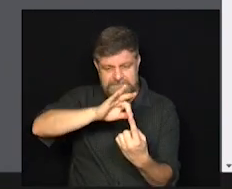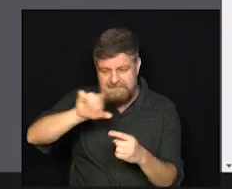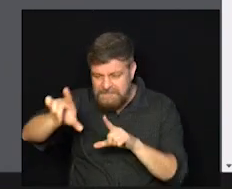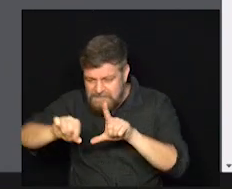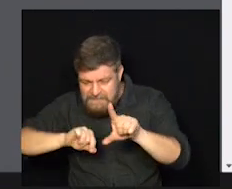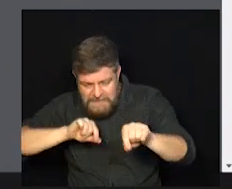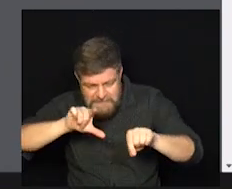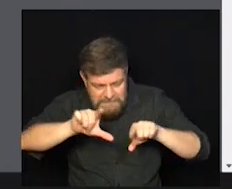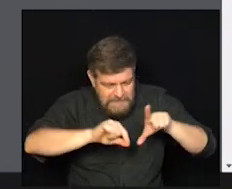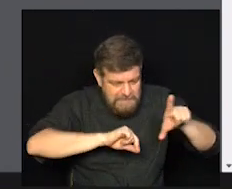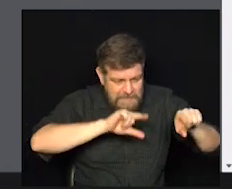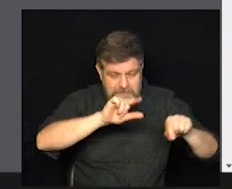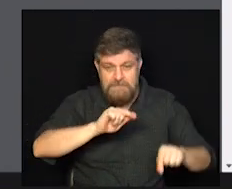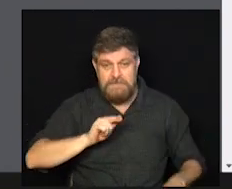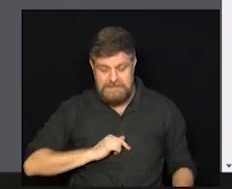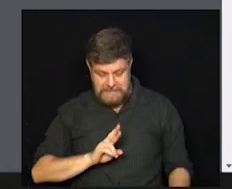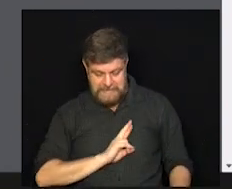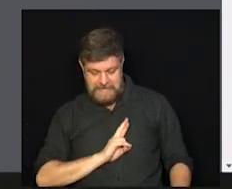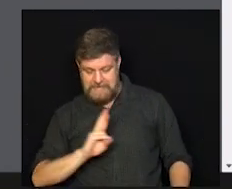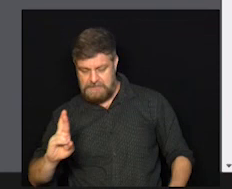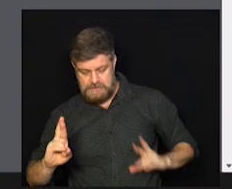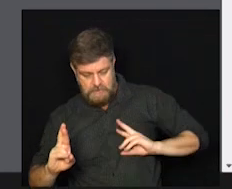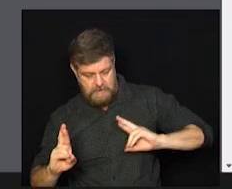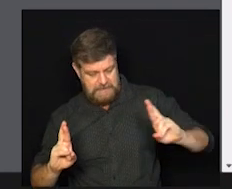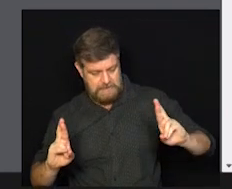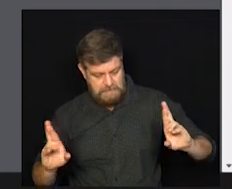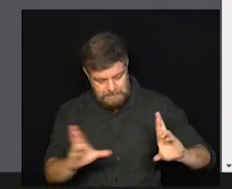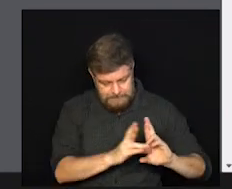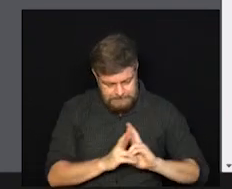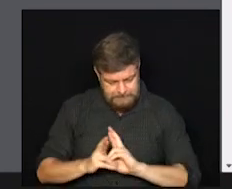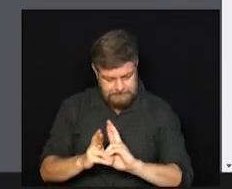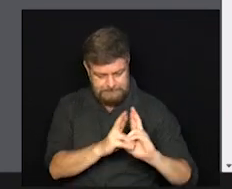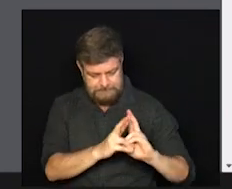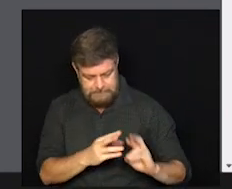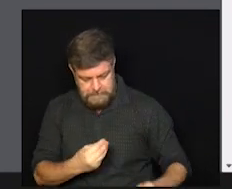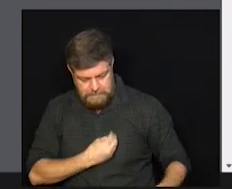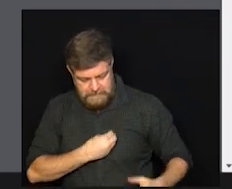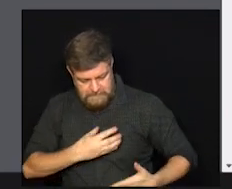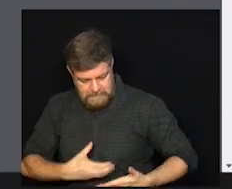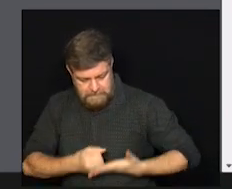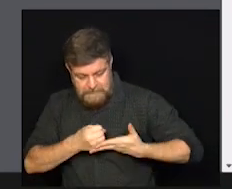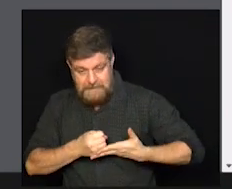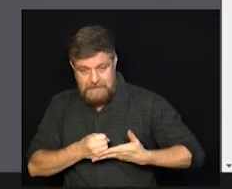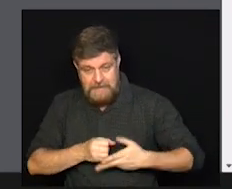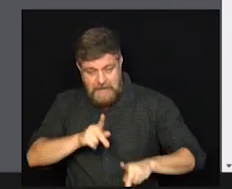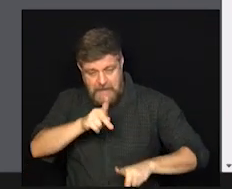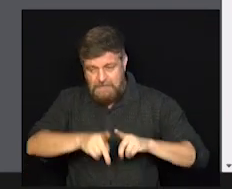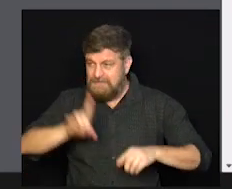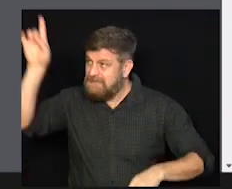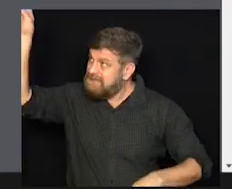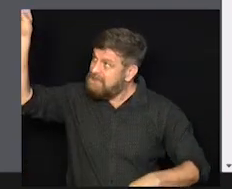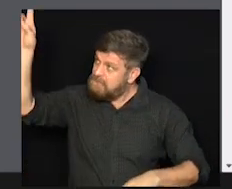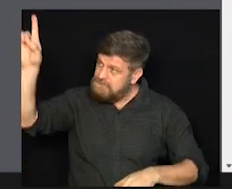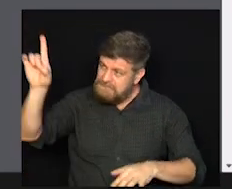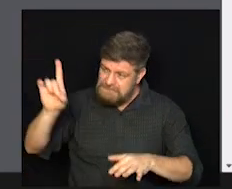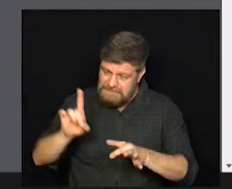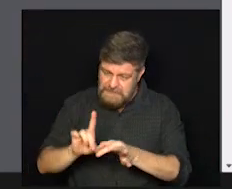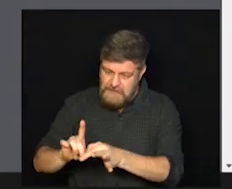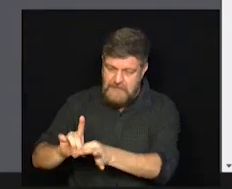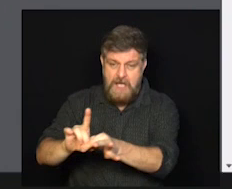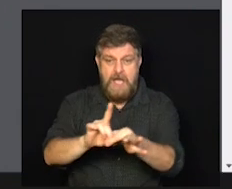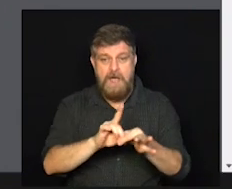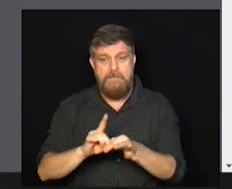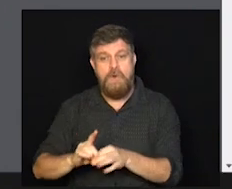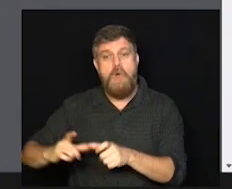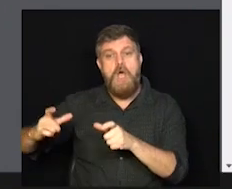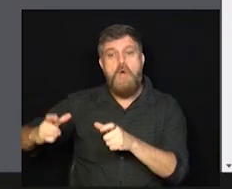Reaviva e cria de formas ecumênicas a atuação da vida humana e do Deus presente na sua criação, e o Campo Grande é